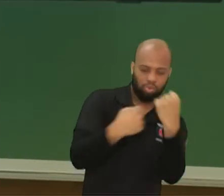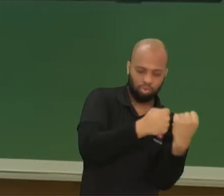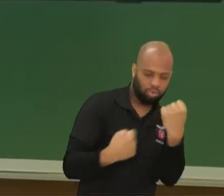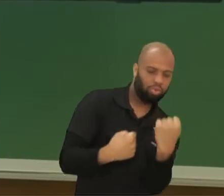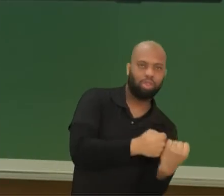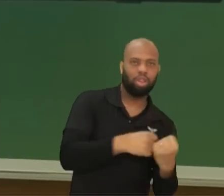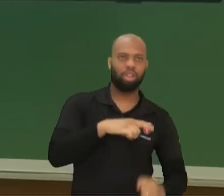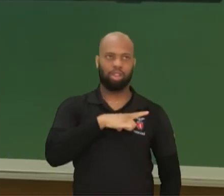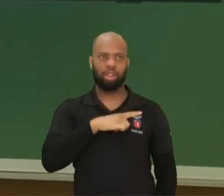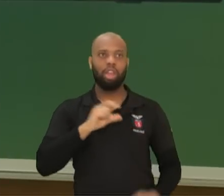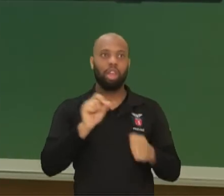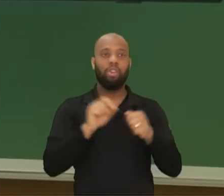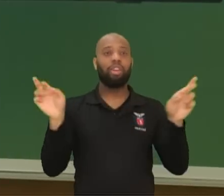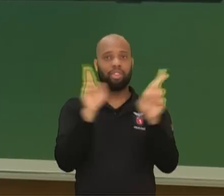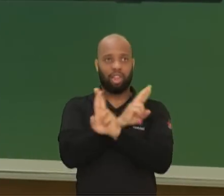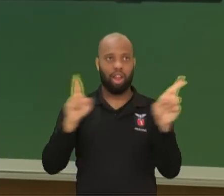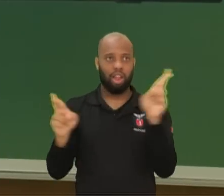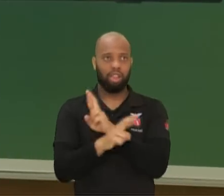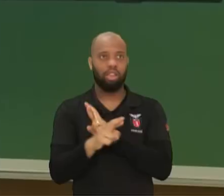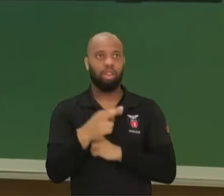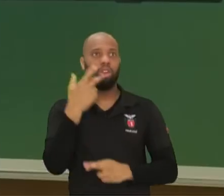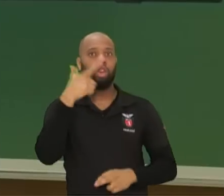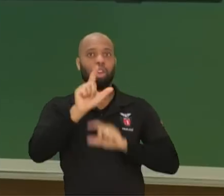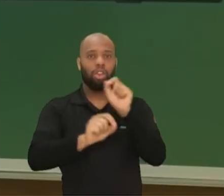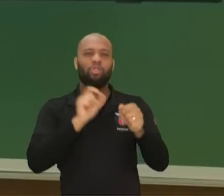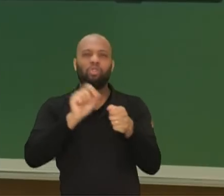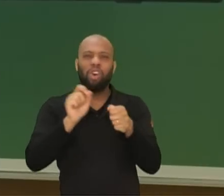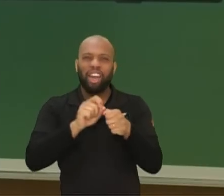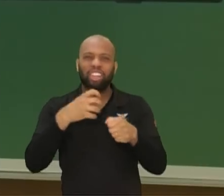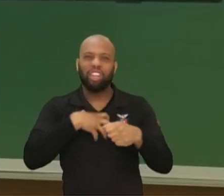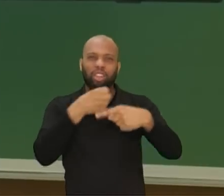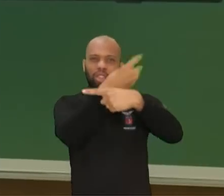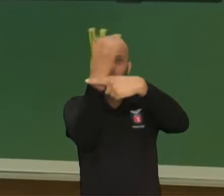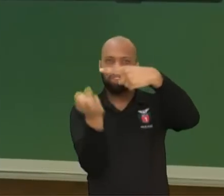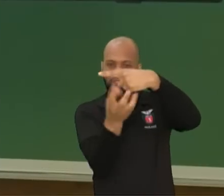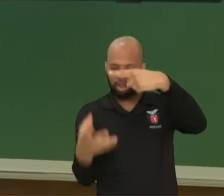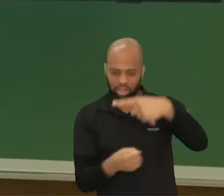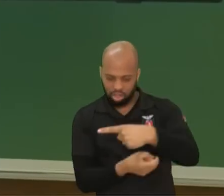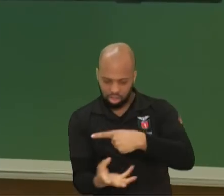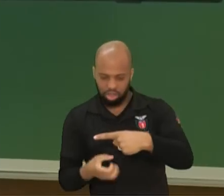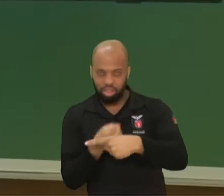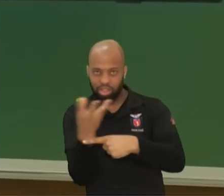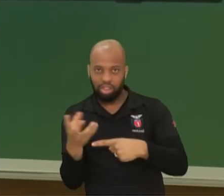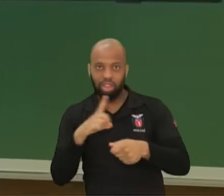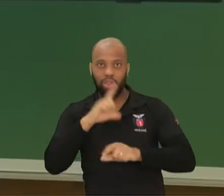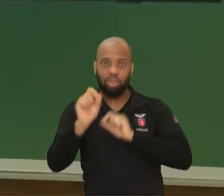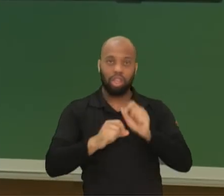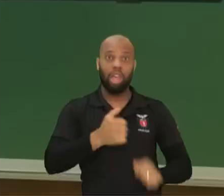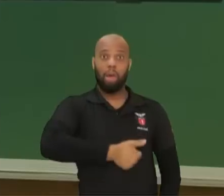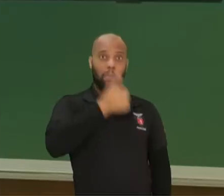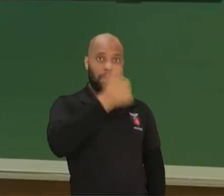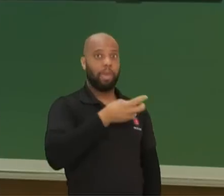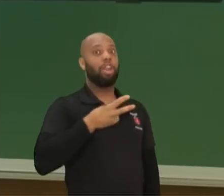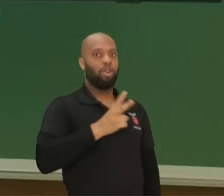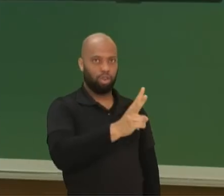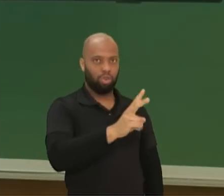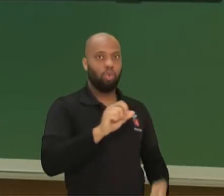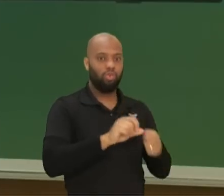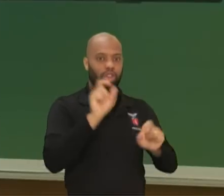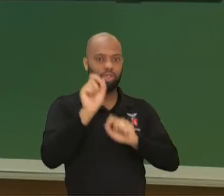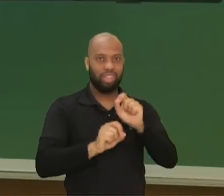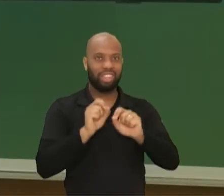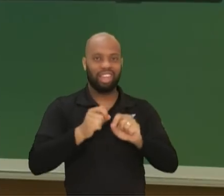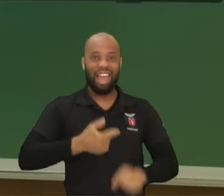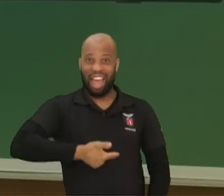aqui. Fazendo essas relações, eu vou repetir, lembra lá? Vou repetir a primeira e vou multiplicar ali pelo inverso